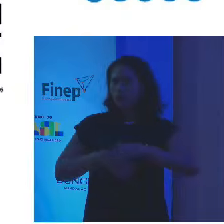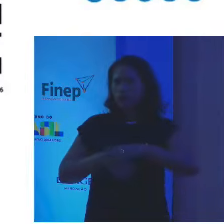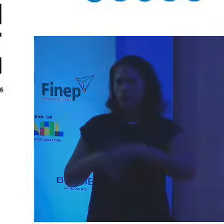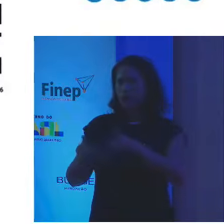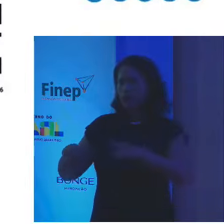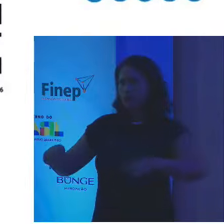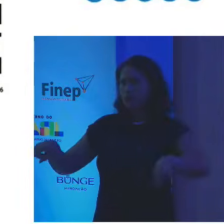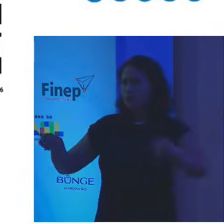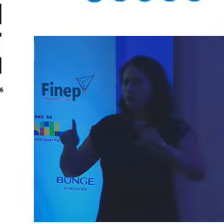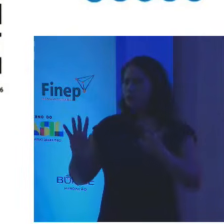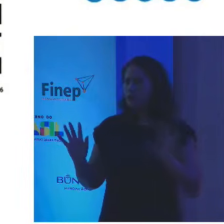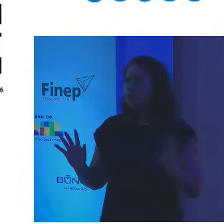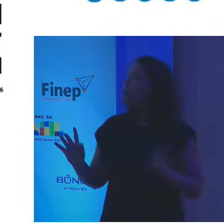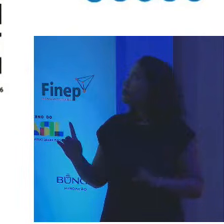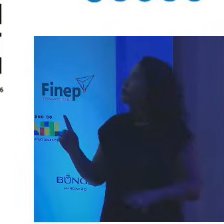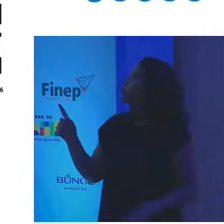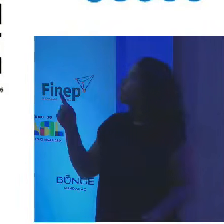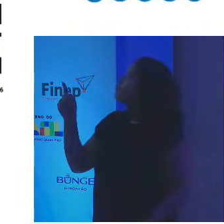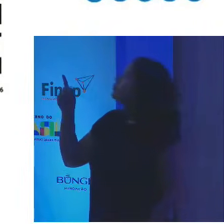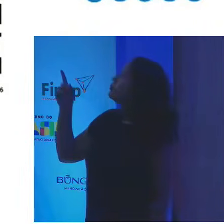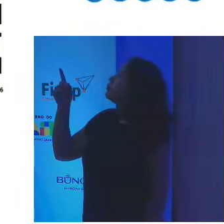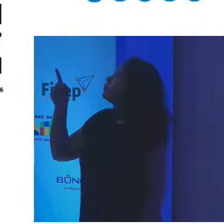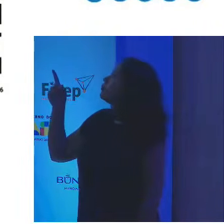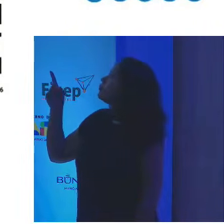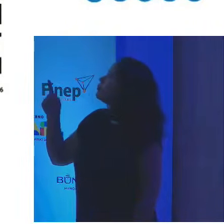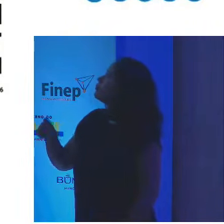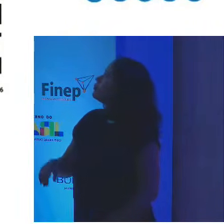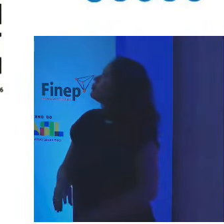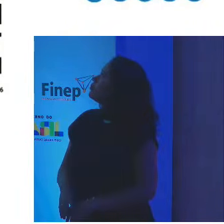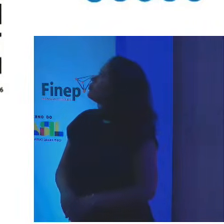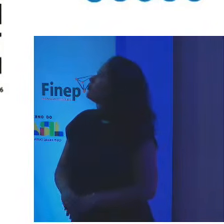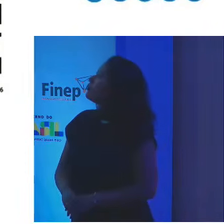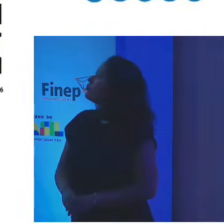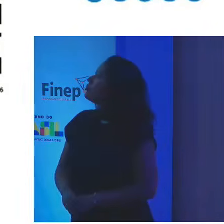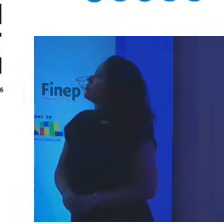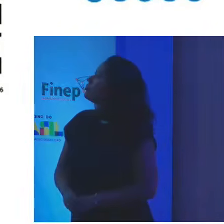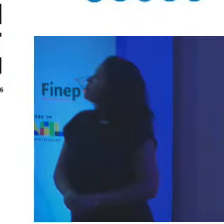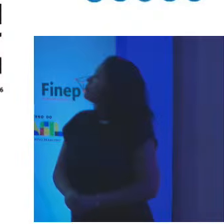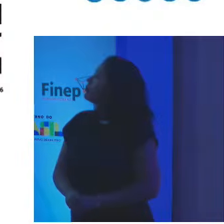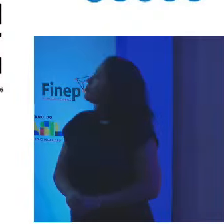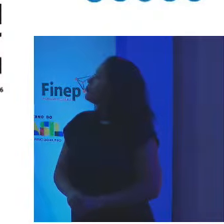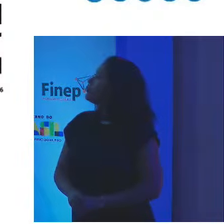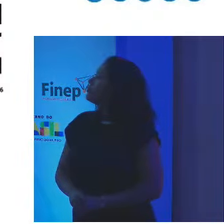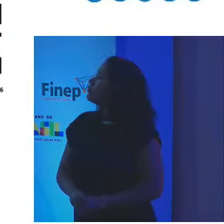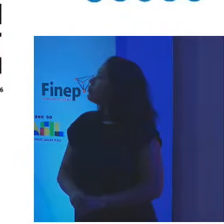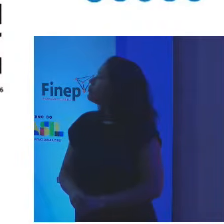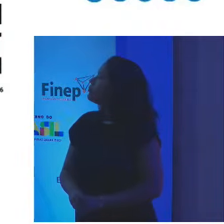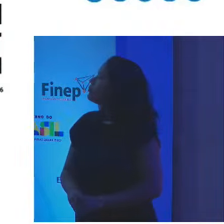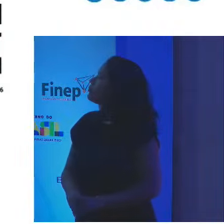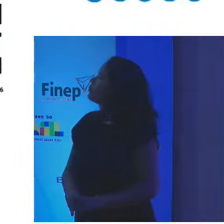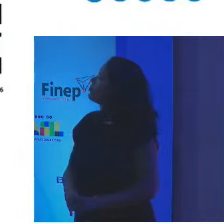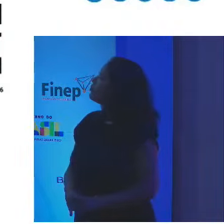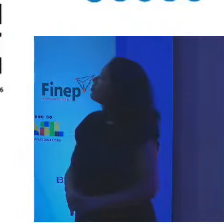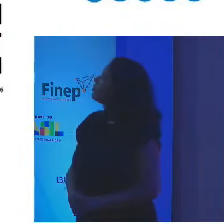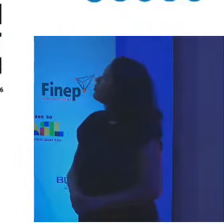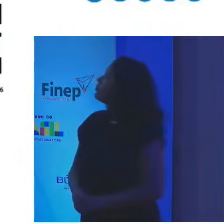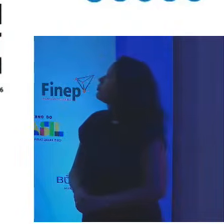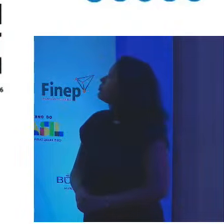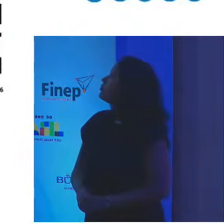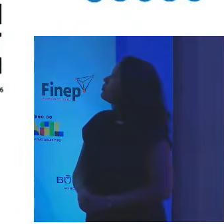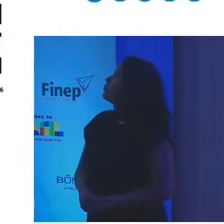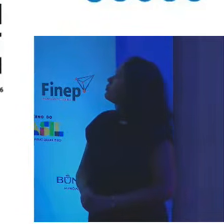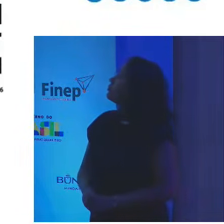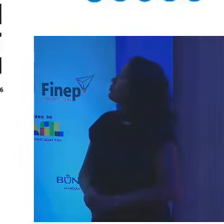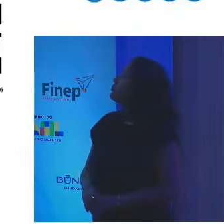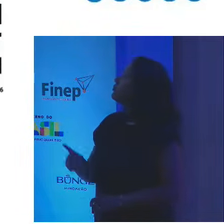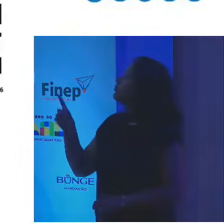vocês, porque vocês são essa linhazinha verde escura. A gente está até melhor do que outras áreas do mundo. E aí, o que